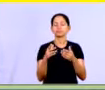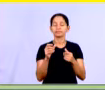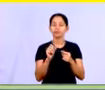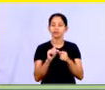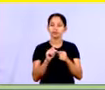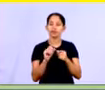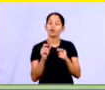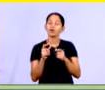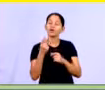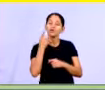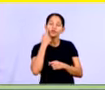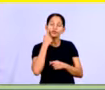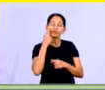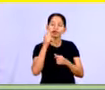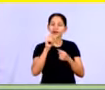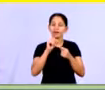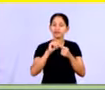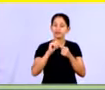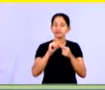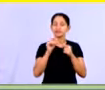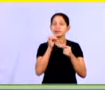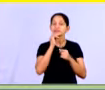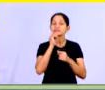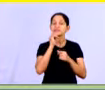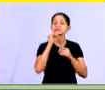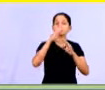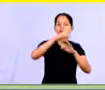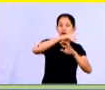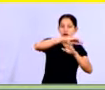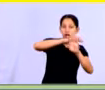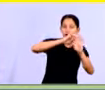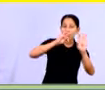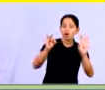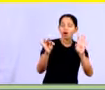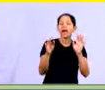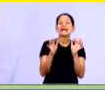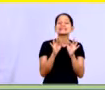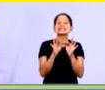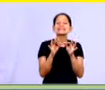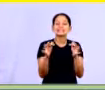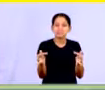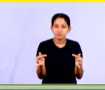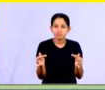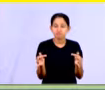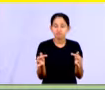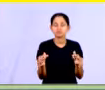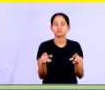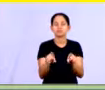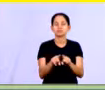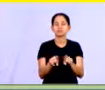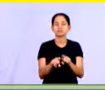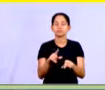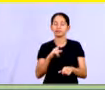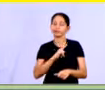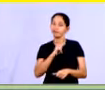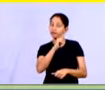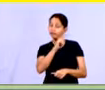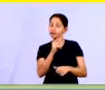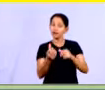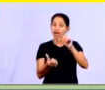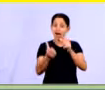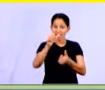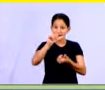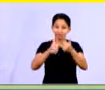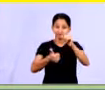dados da tabela 19, vamos usar um modelo do payback simples. O método payback consiste em analisar